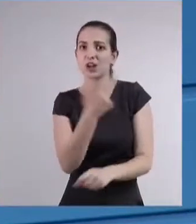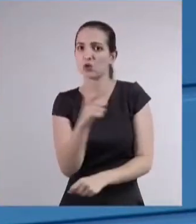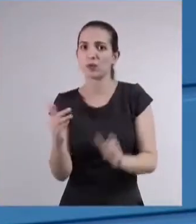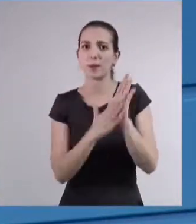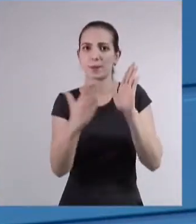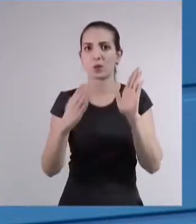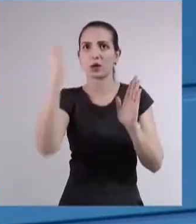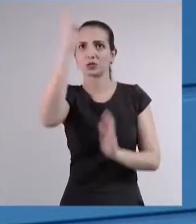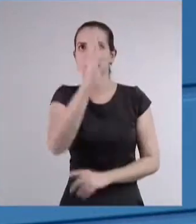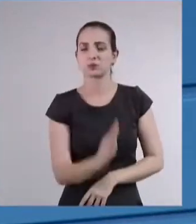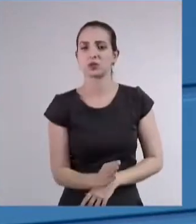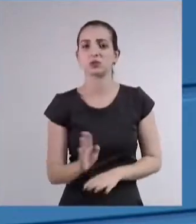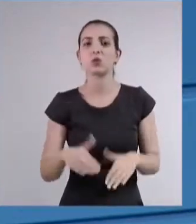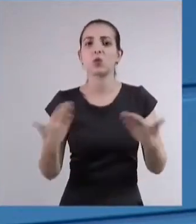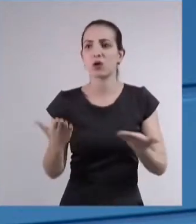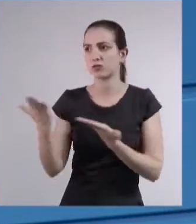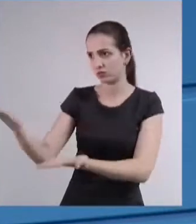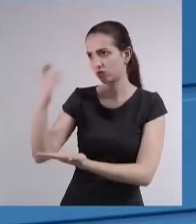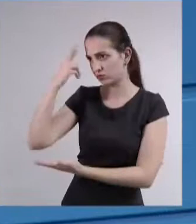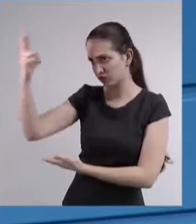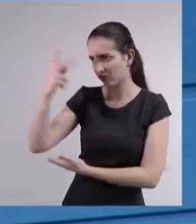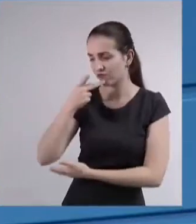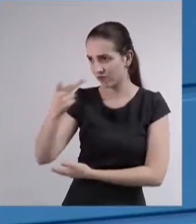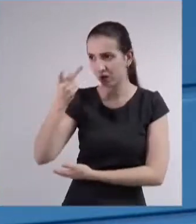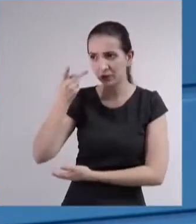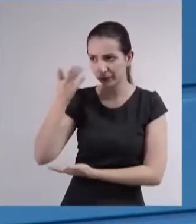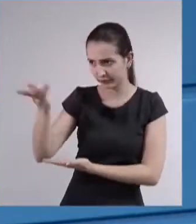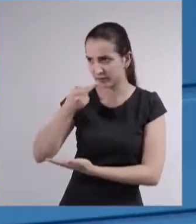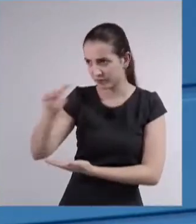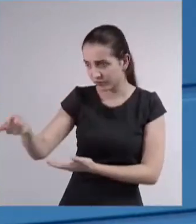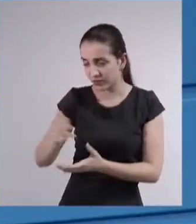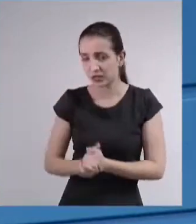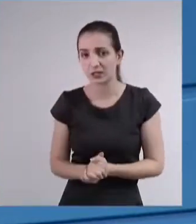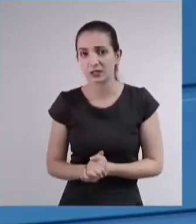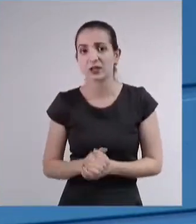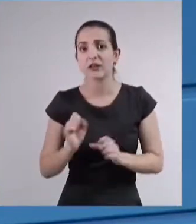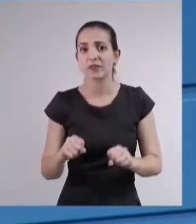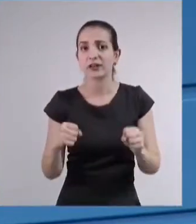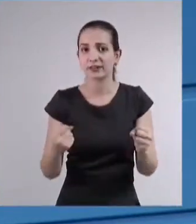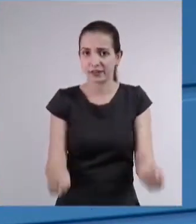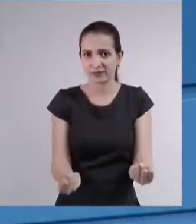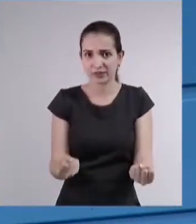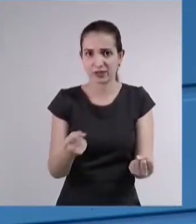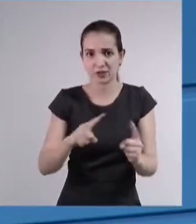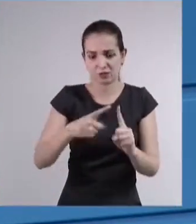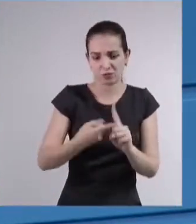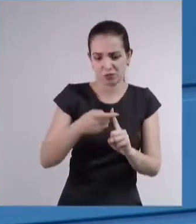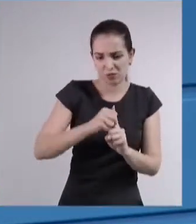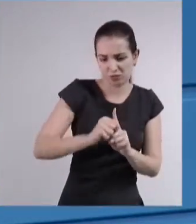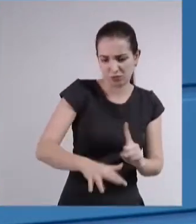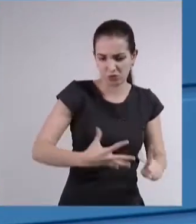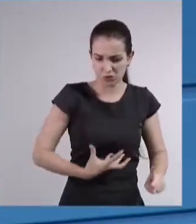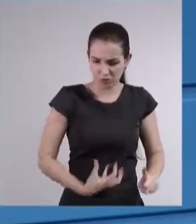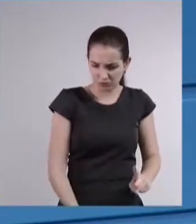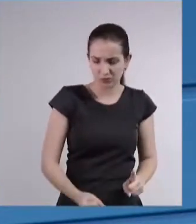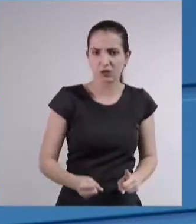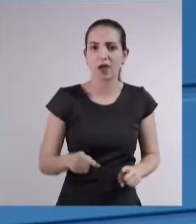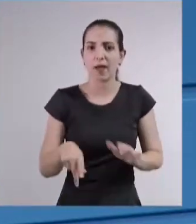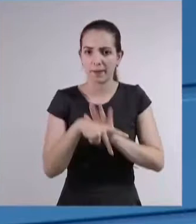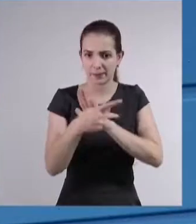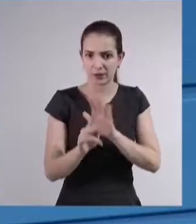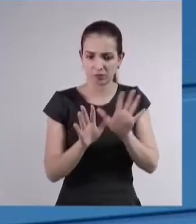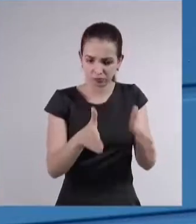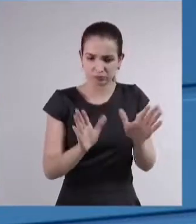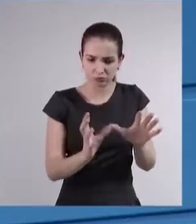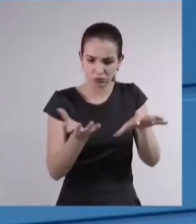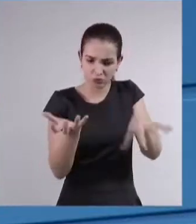país. Aí, quando Vossa Excelência diz, mas fala que ele que defende o aborto, mas o aborto depende do Congresso, da